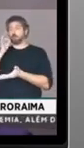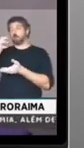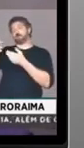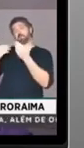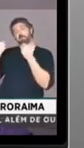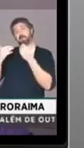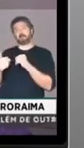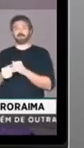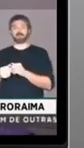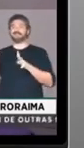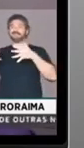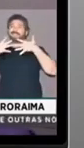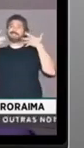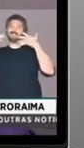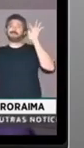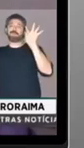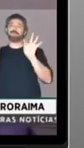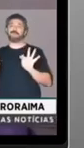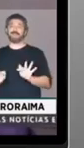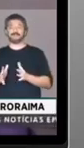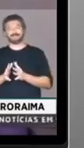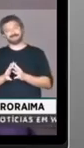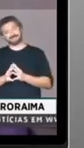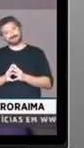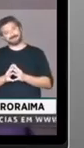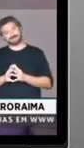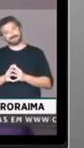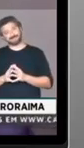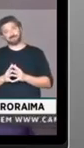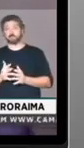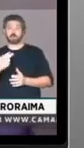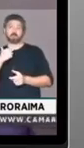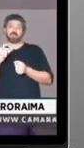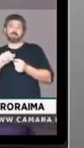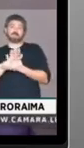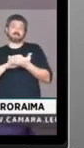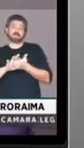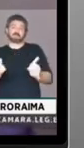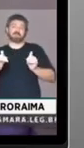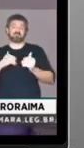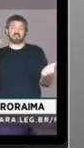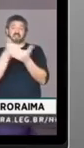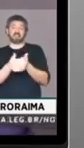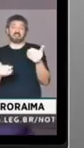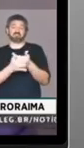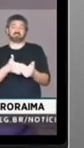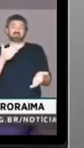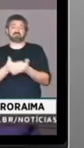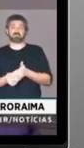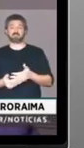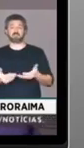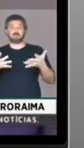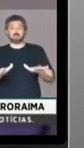manhã com ele, e ele está lá contente e feliz, e não pode fazer nada, não está nem aí e não quer